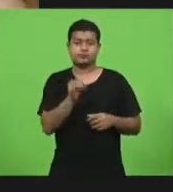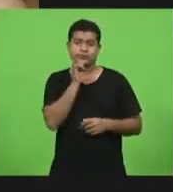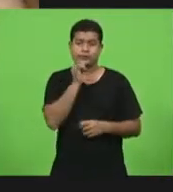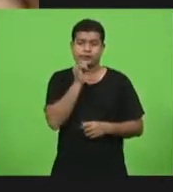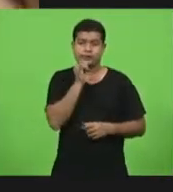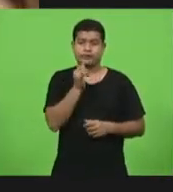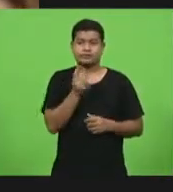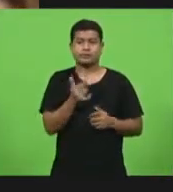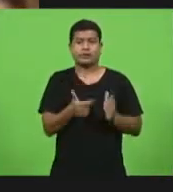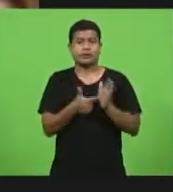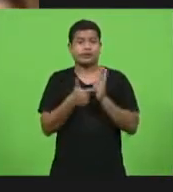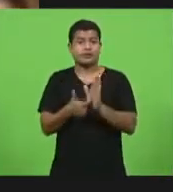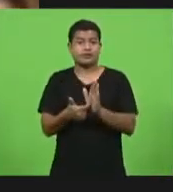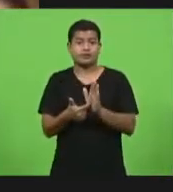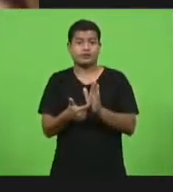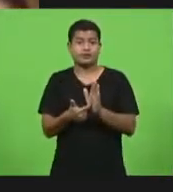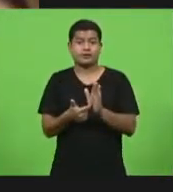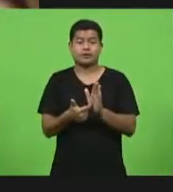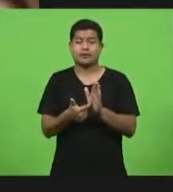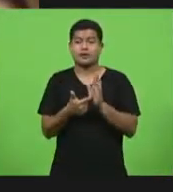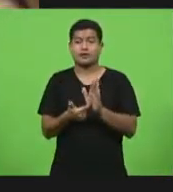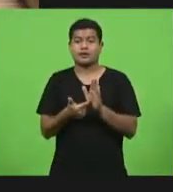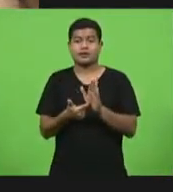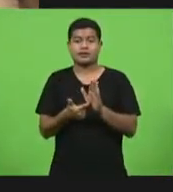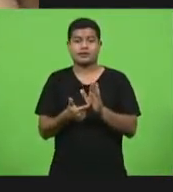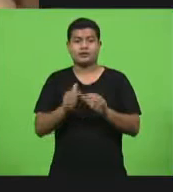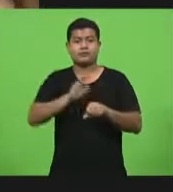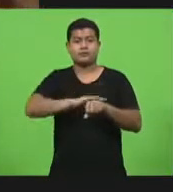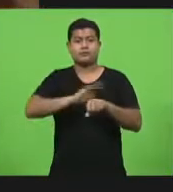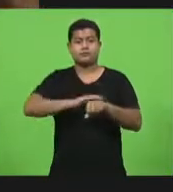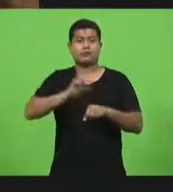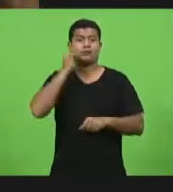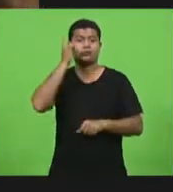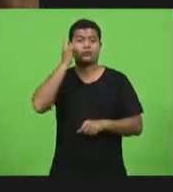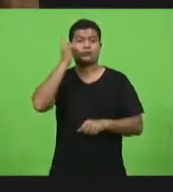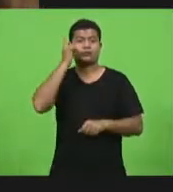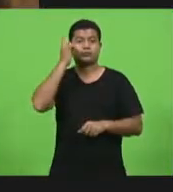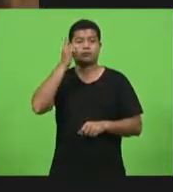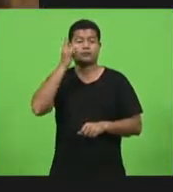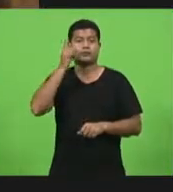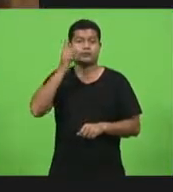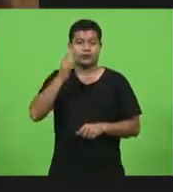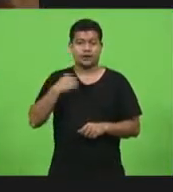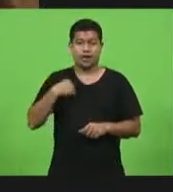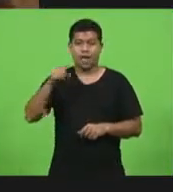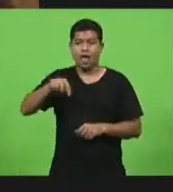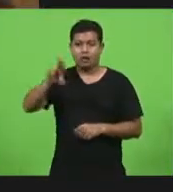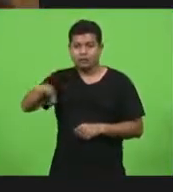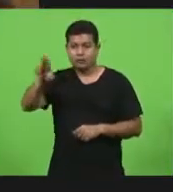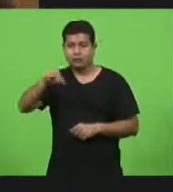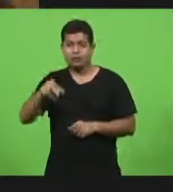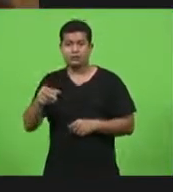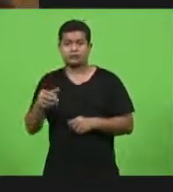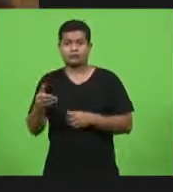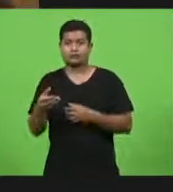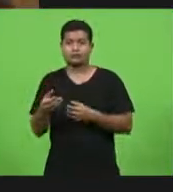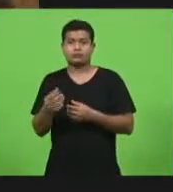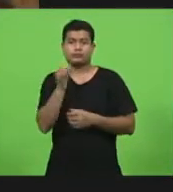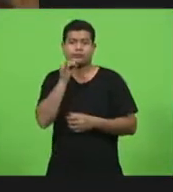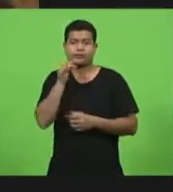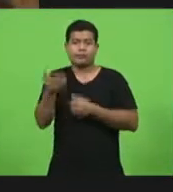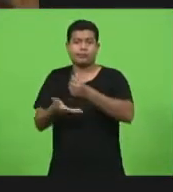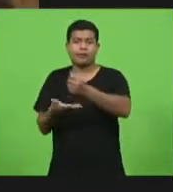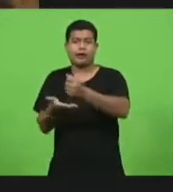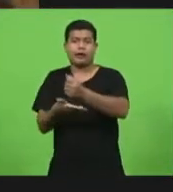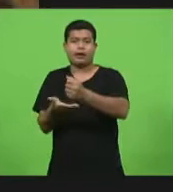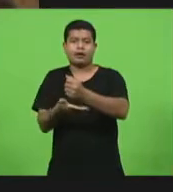chamados as indicações, né, eles são utilizados como base, ou